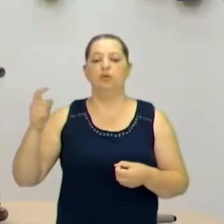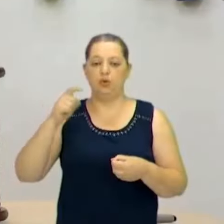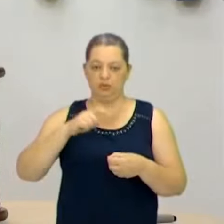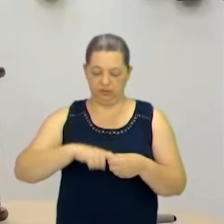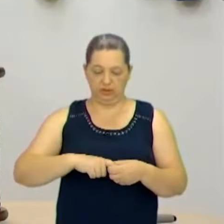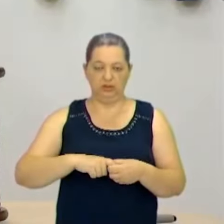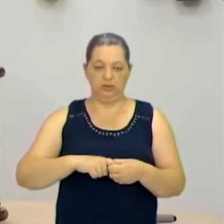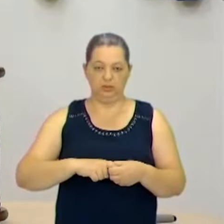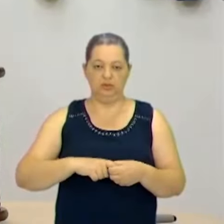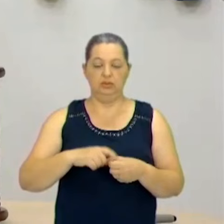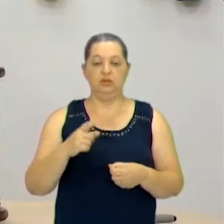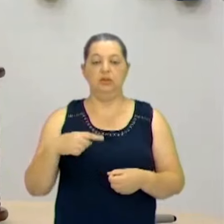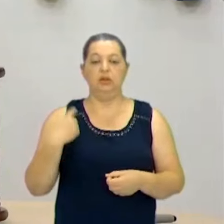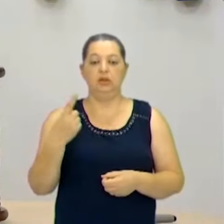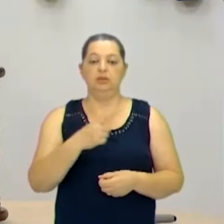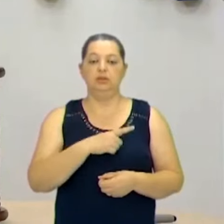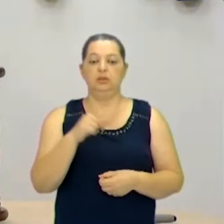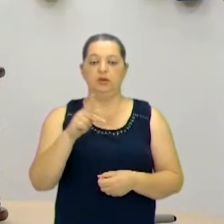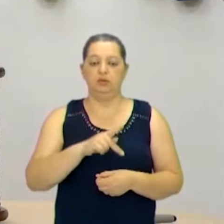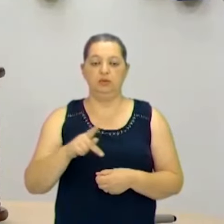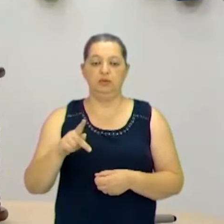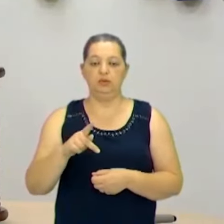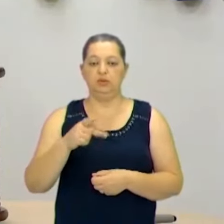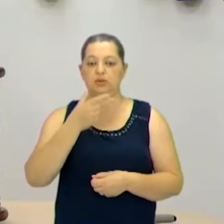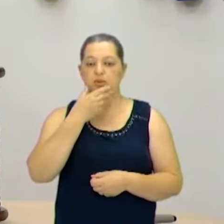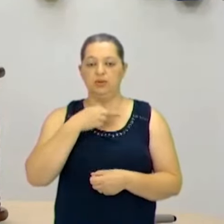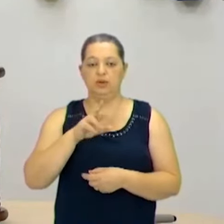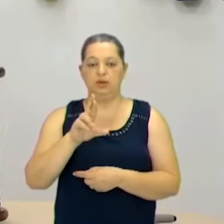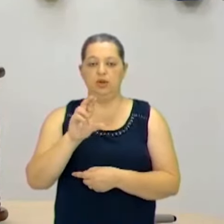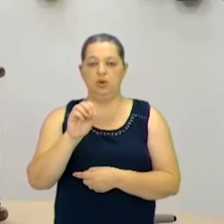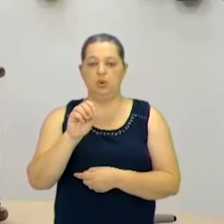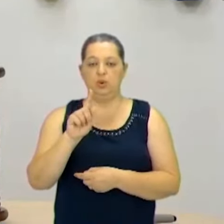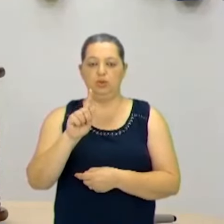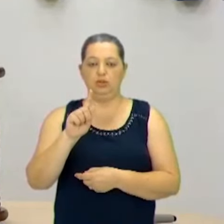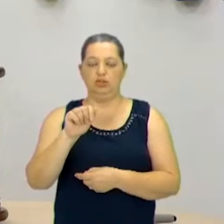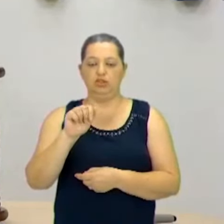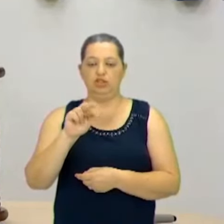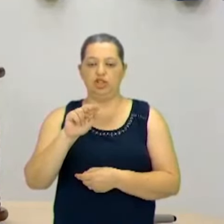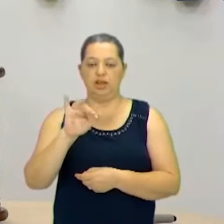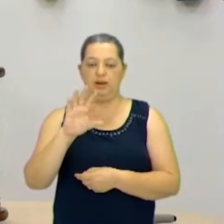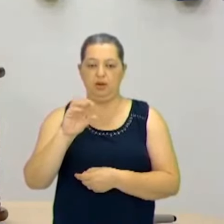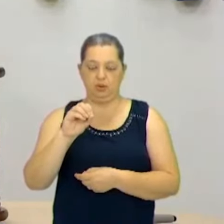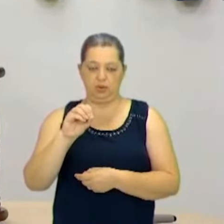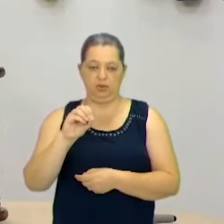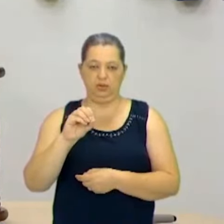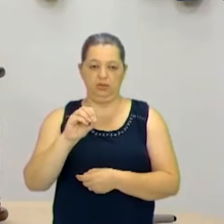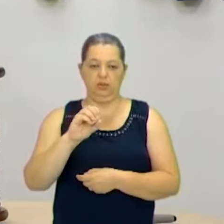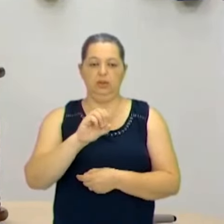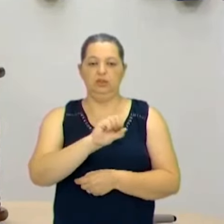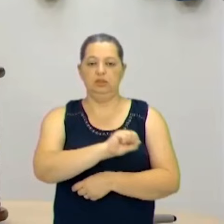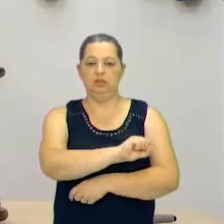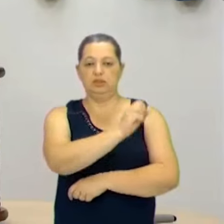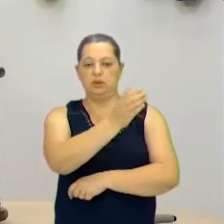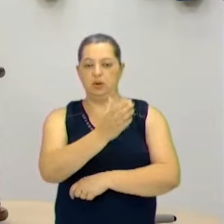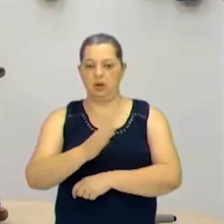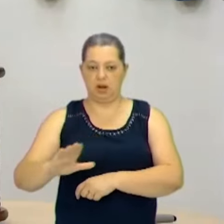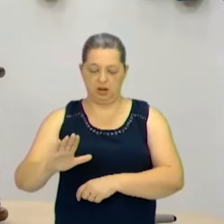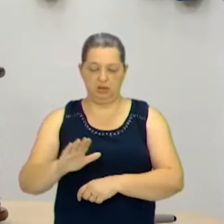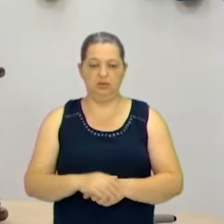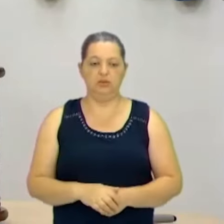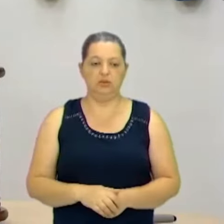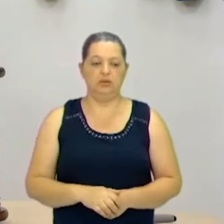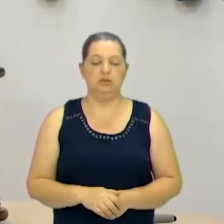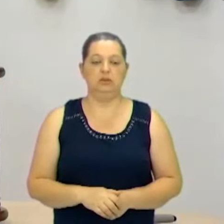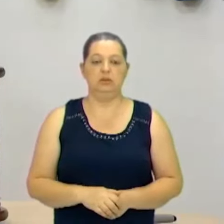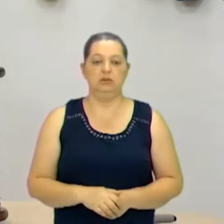Voltamos. E aí nós temos aqui o Pro Rogério. Olá, professor Rogério de São Carlos. Muito obrigada por participar aqui conosco. Bom, eu vou deixar